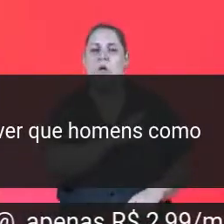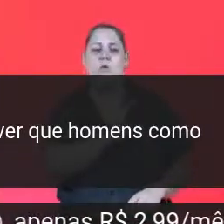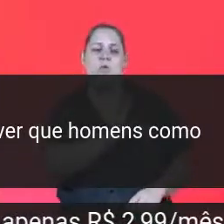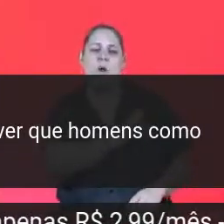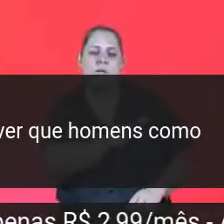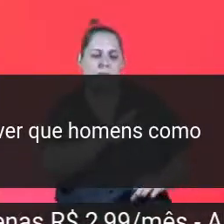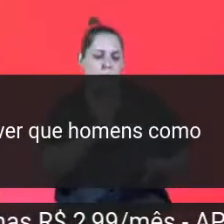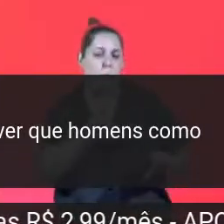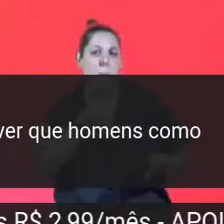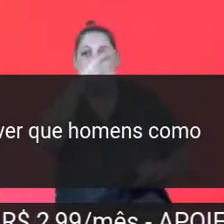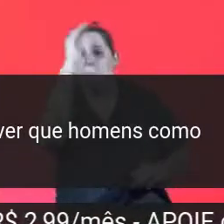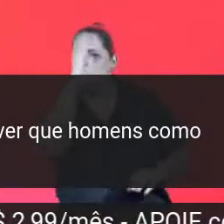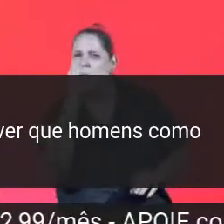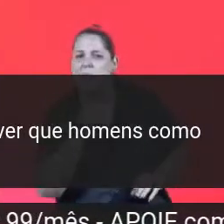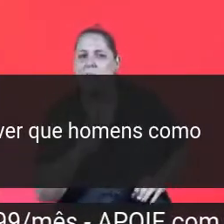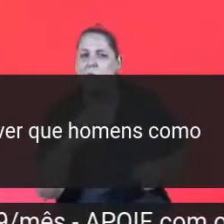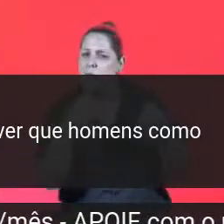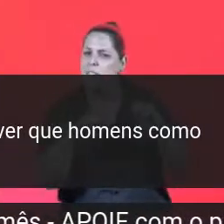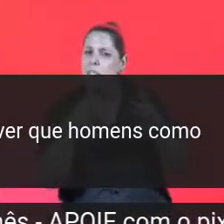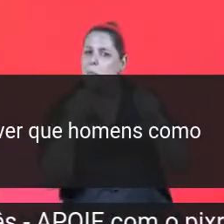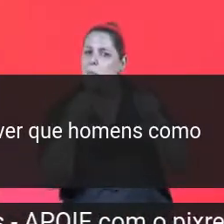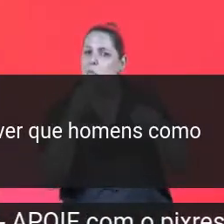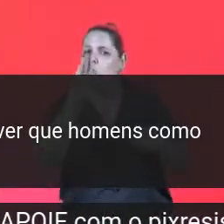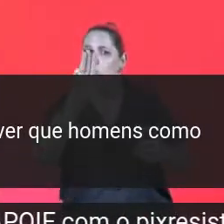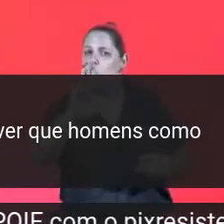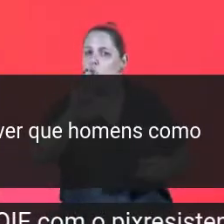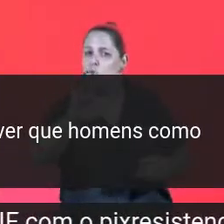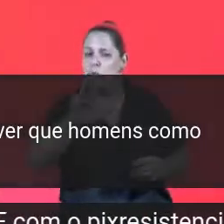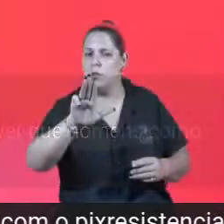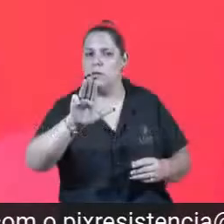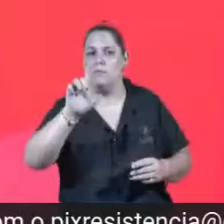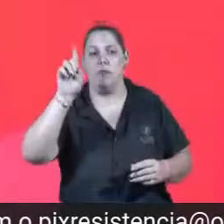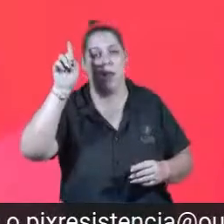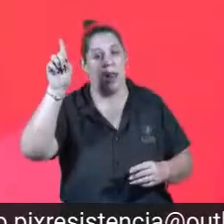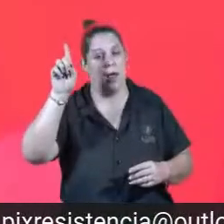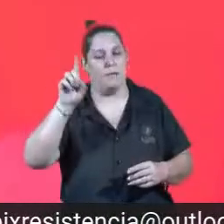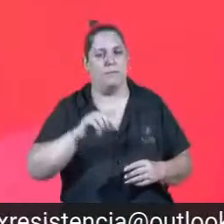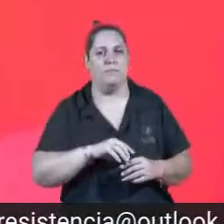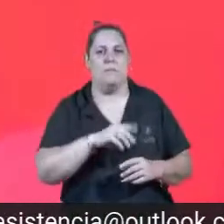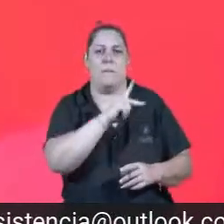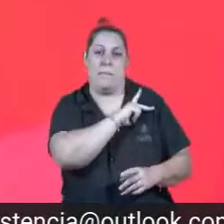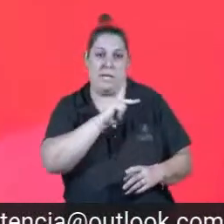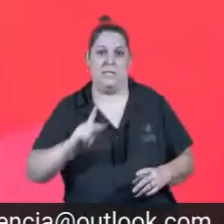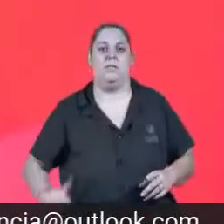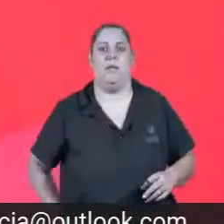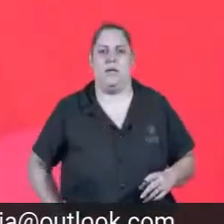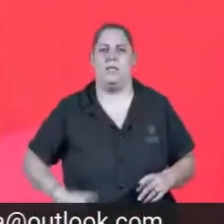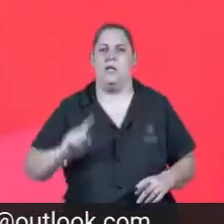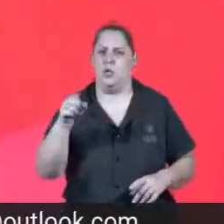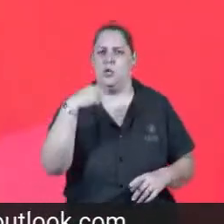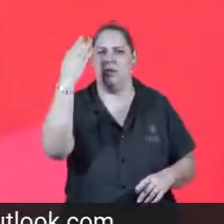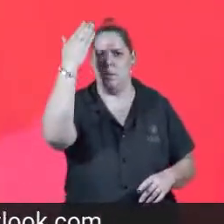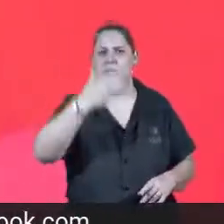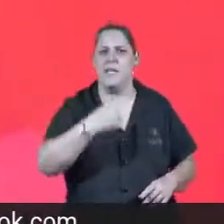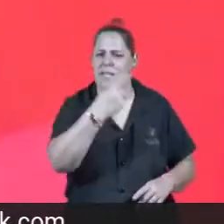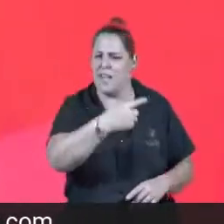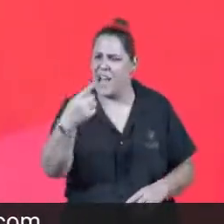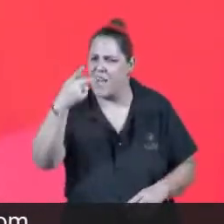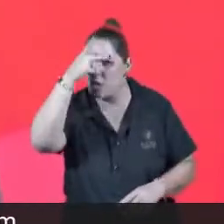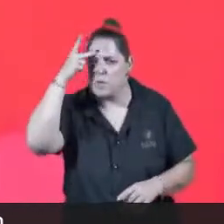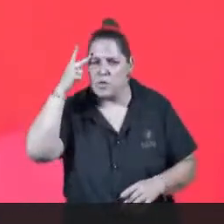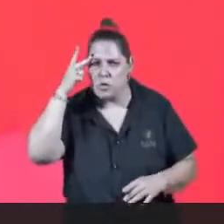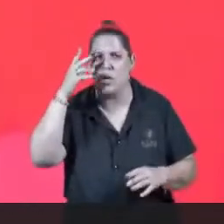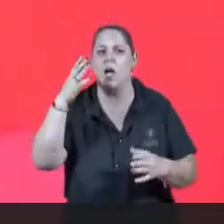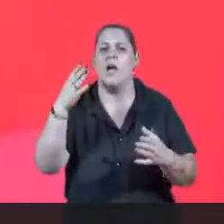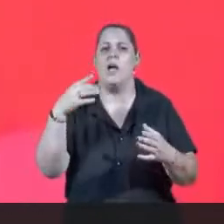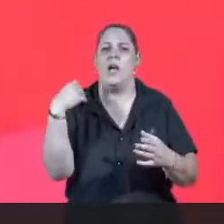nós precisamos muito do presidente Lula novamente lá no Palácio. Então, nossa presença aí, cada um que a gente acolhe, estão muitos que estão vindo,